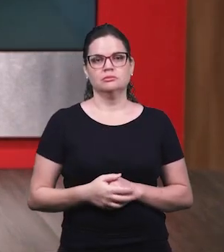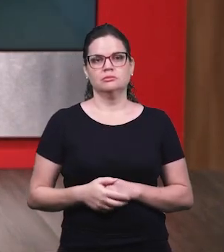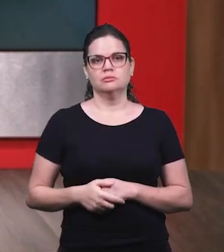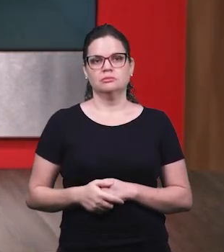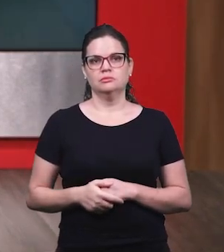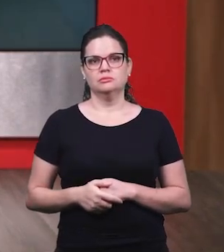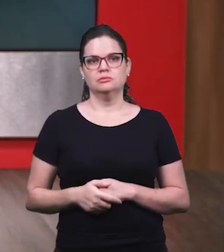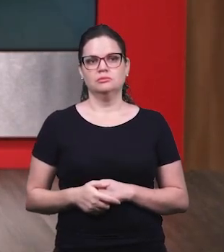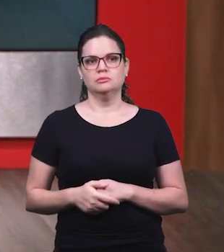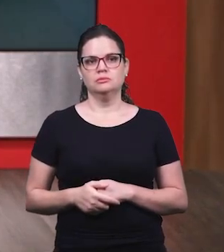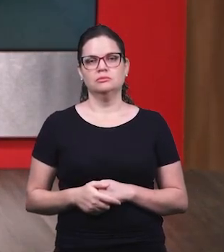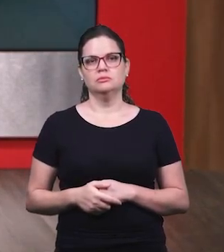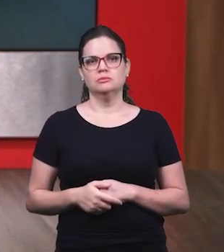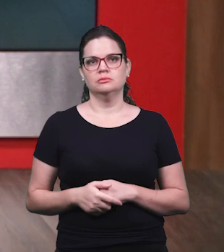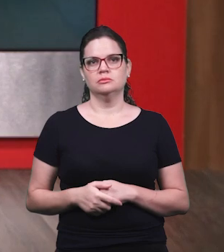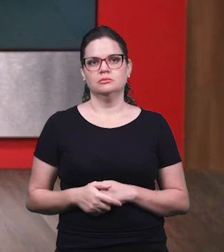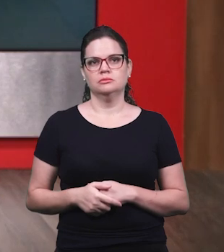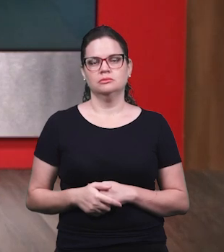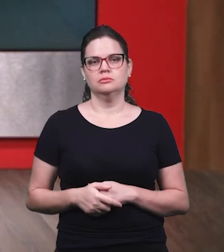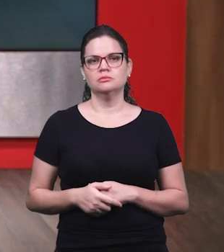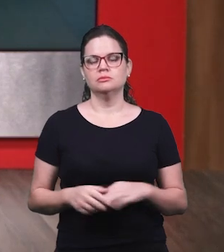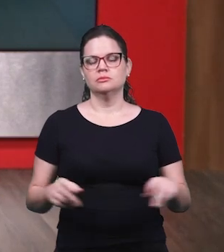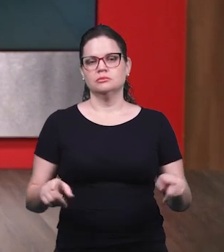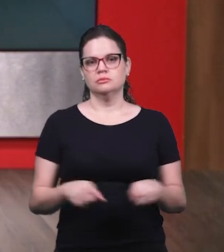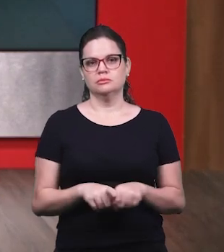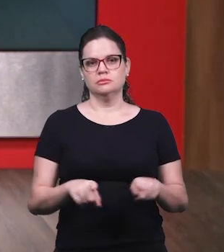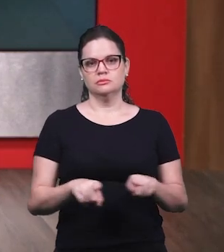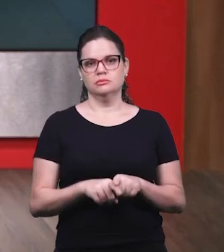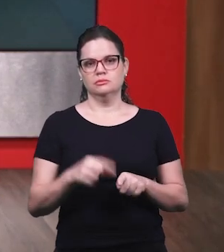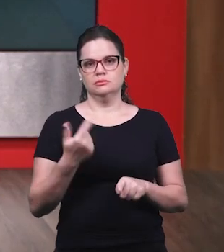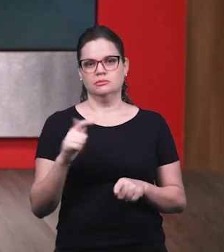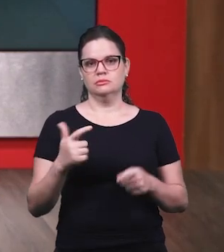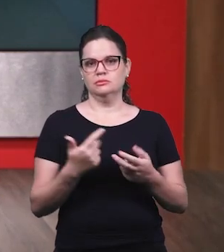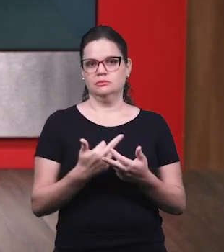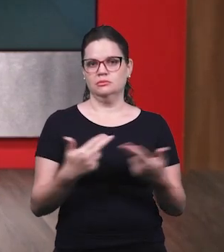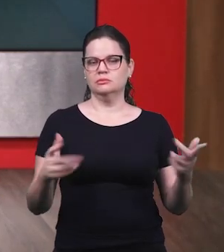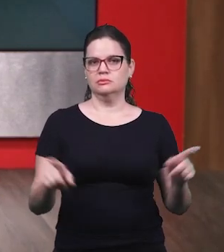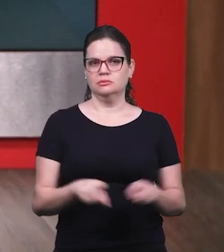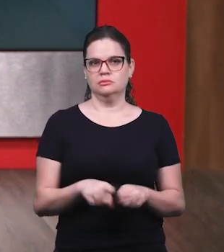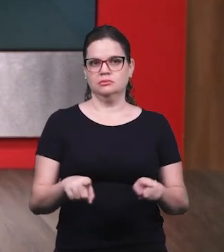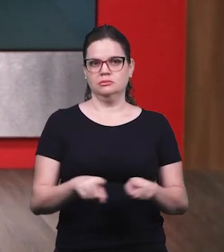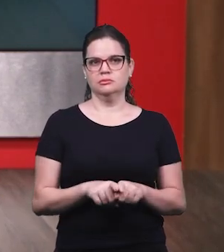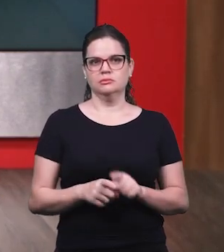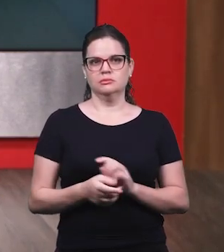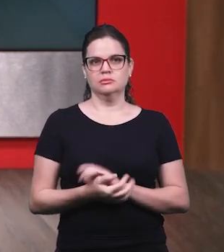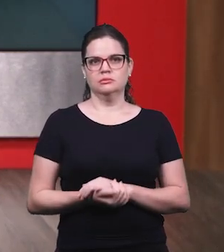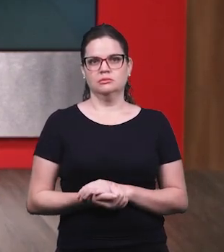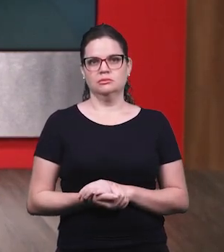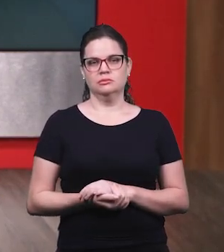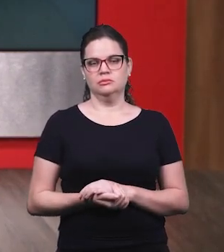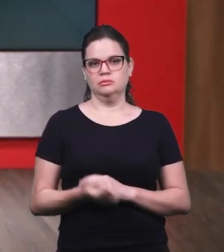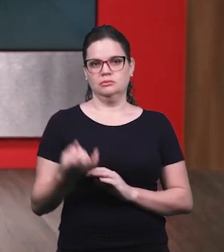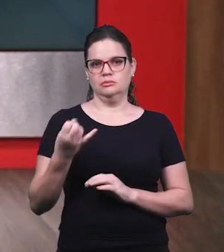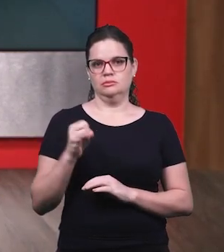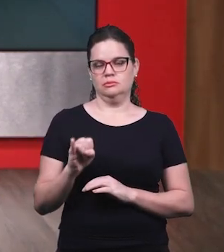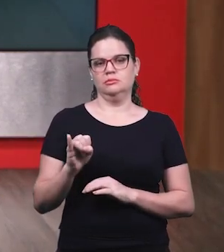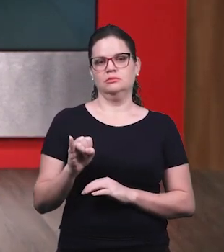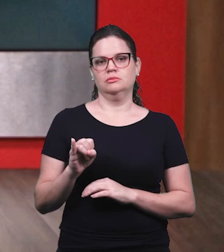dinheiro. Uma coisa que é bom que se diga: quando você tem o